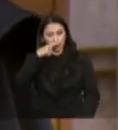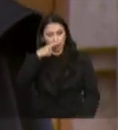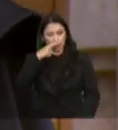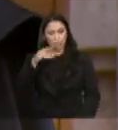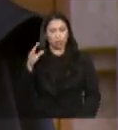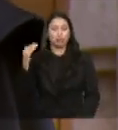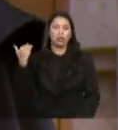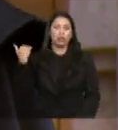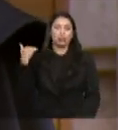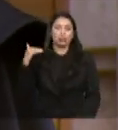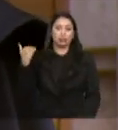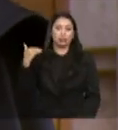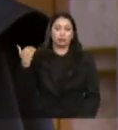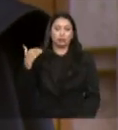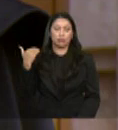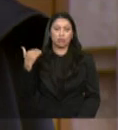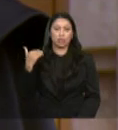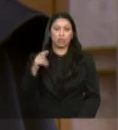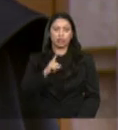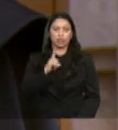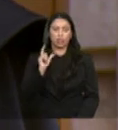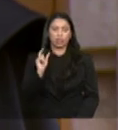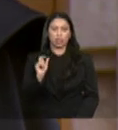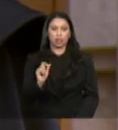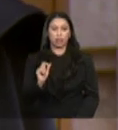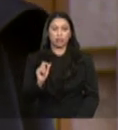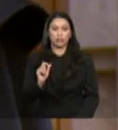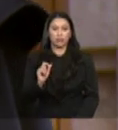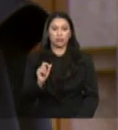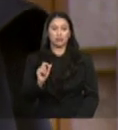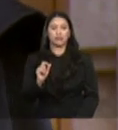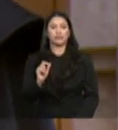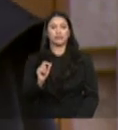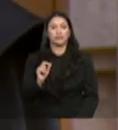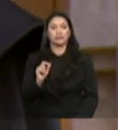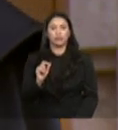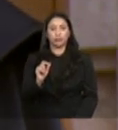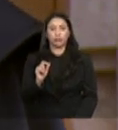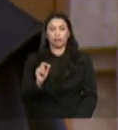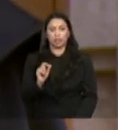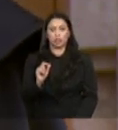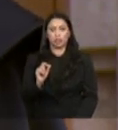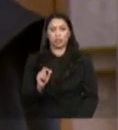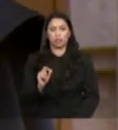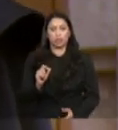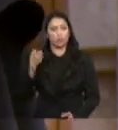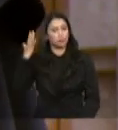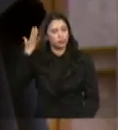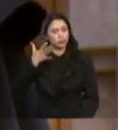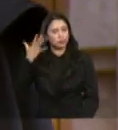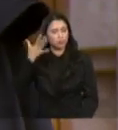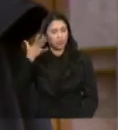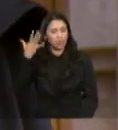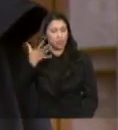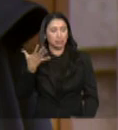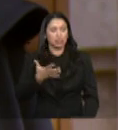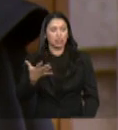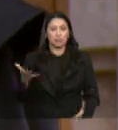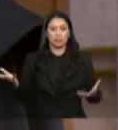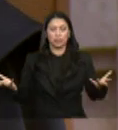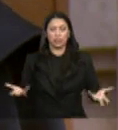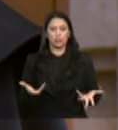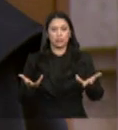aqui realmente foi uma aula Espetacular e agora tivemos mais uma aula mas eu vou pedir